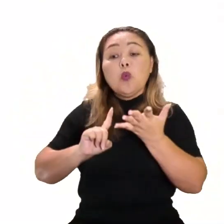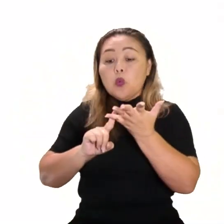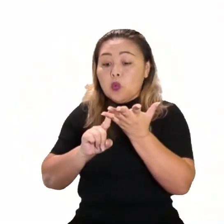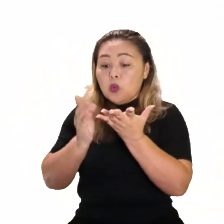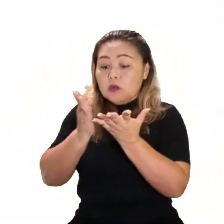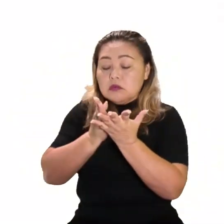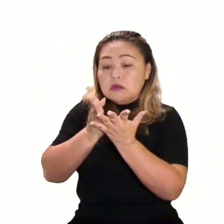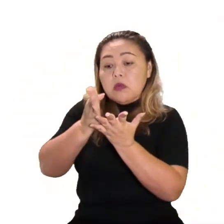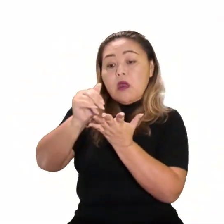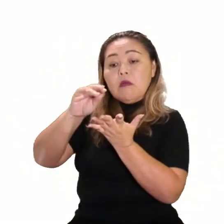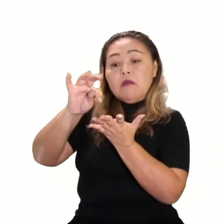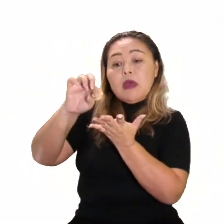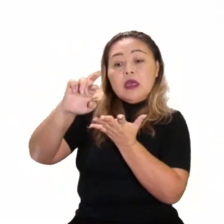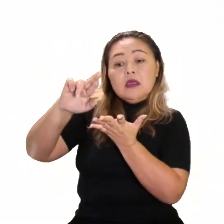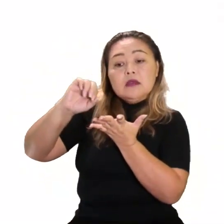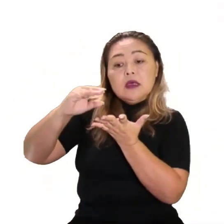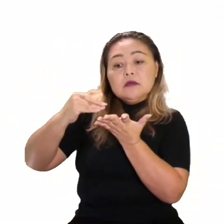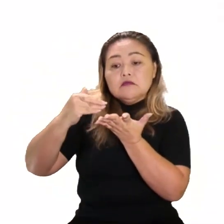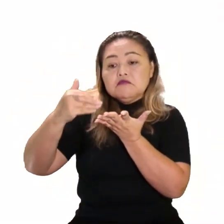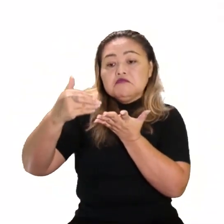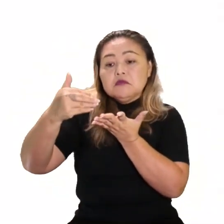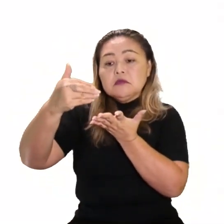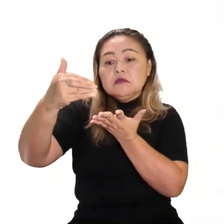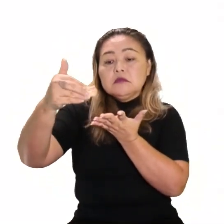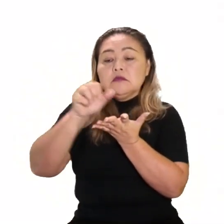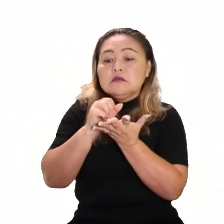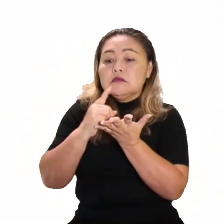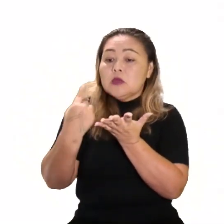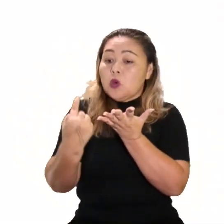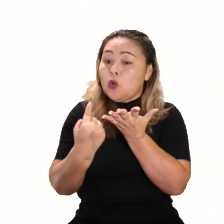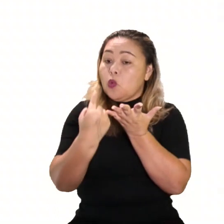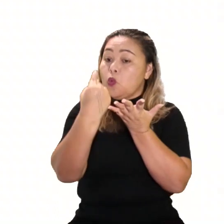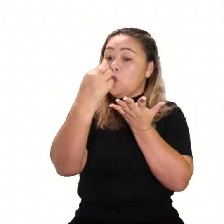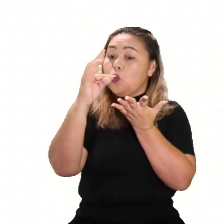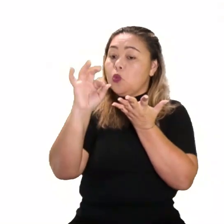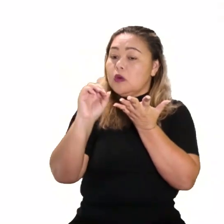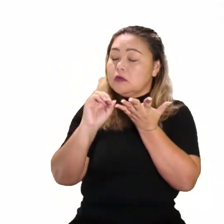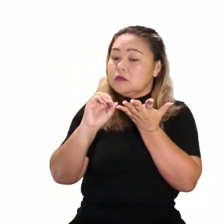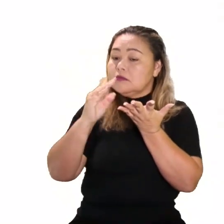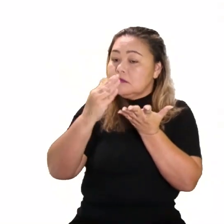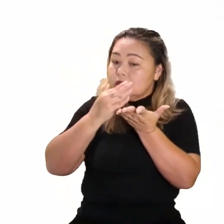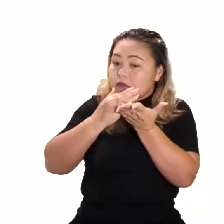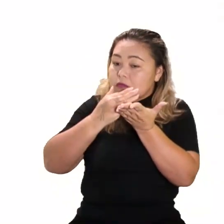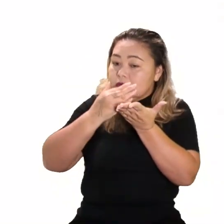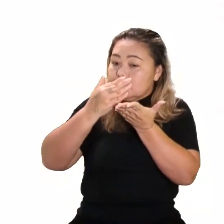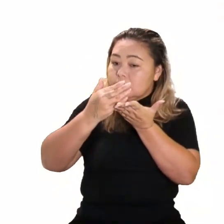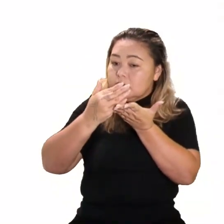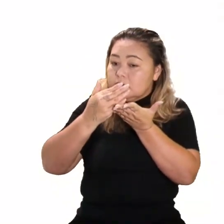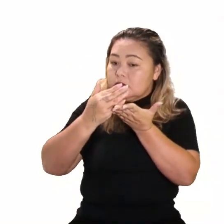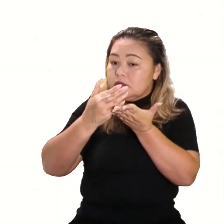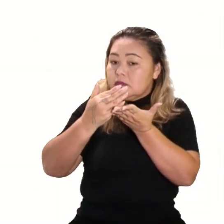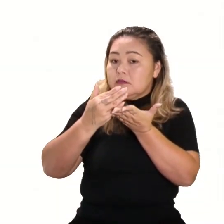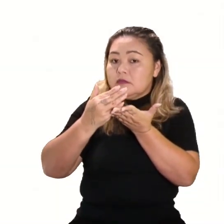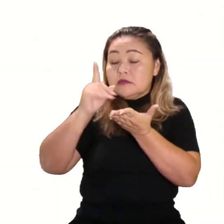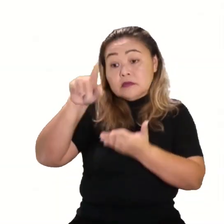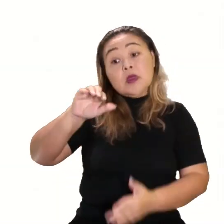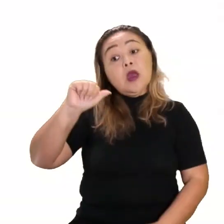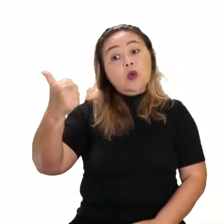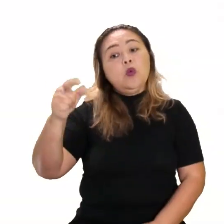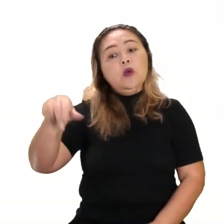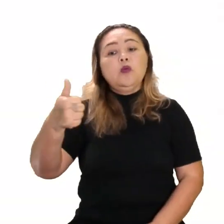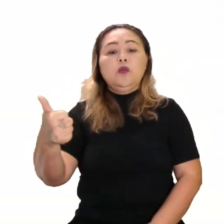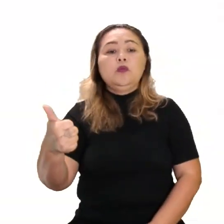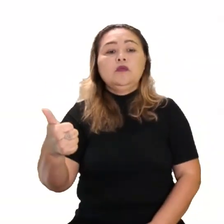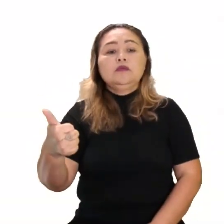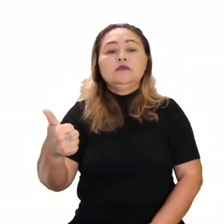de bactérias? Um tipo de bactéria Então divide-se... o meu A1 é 1? É um,